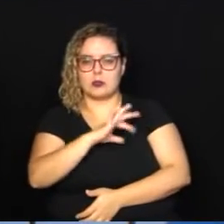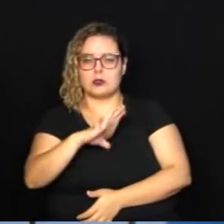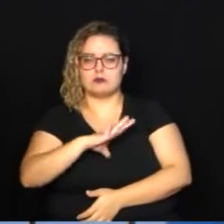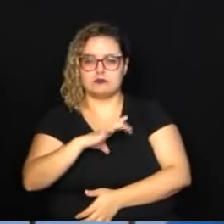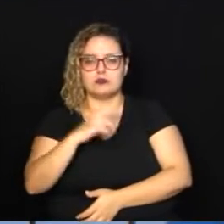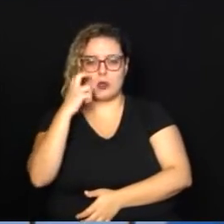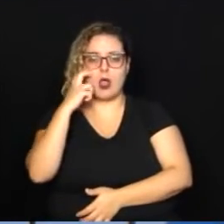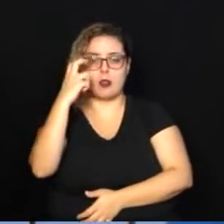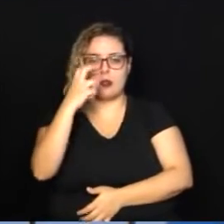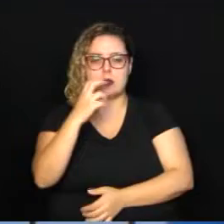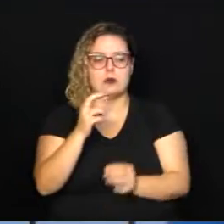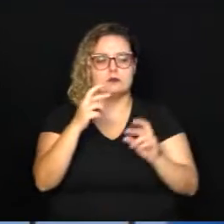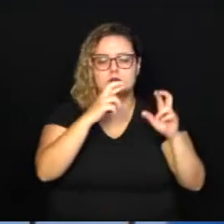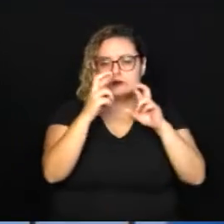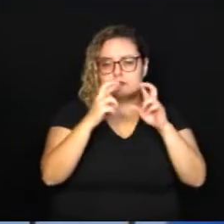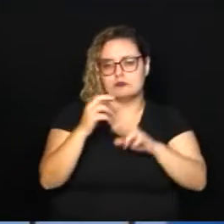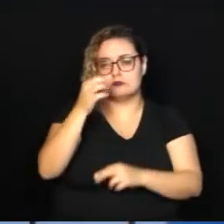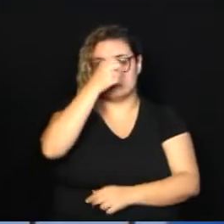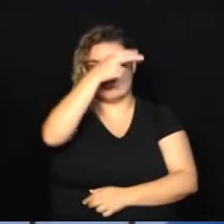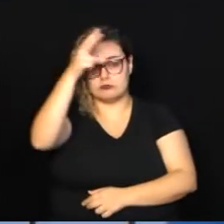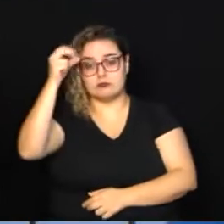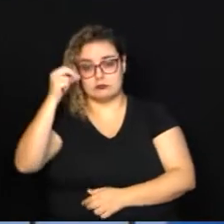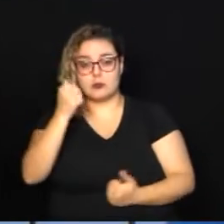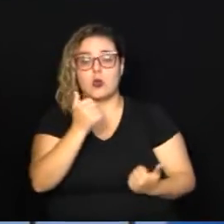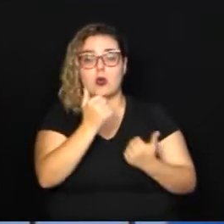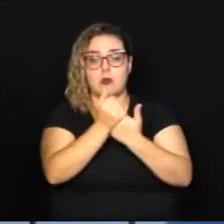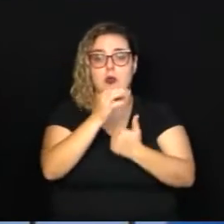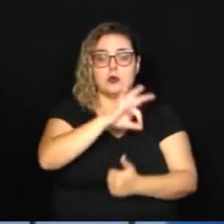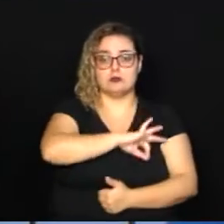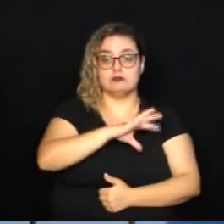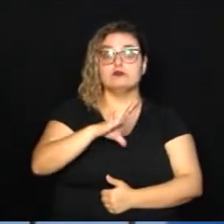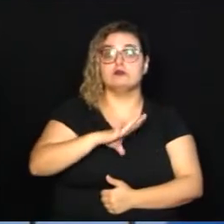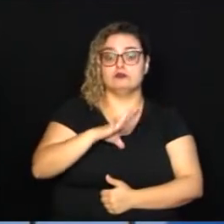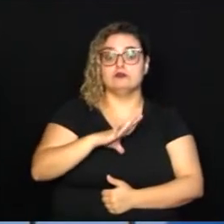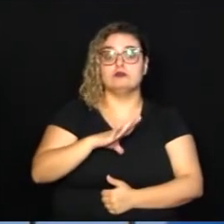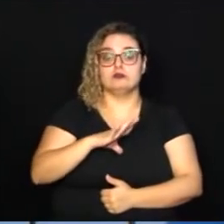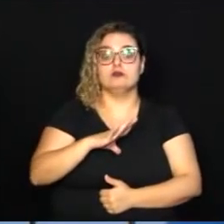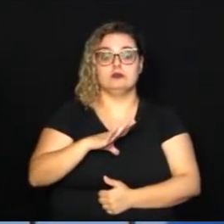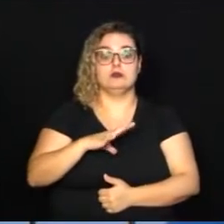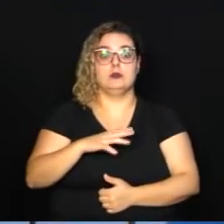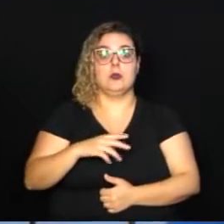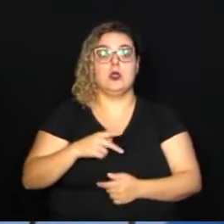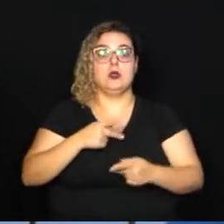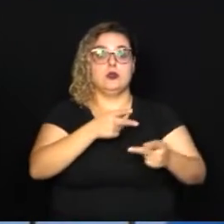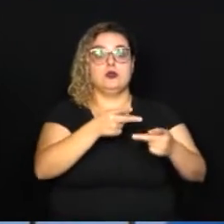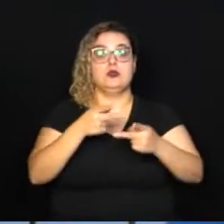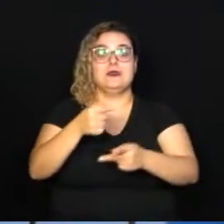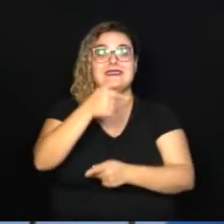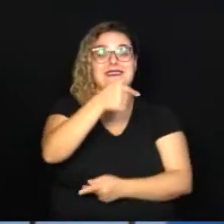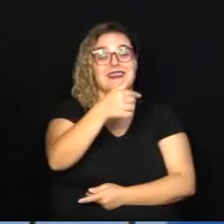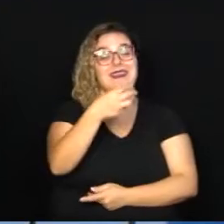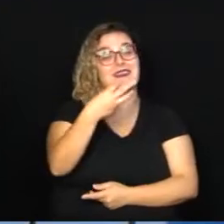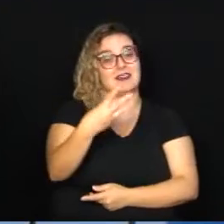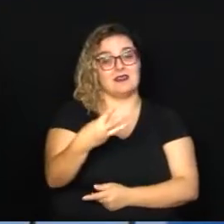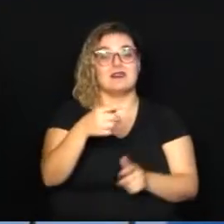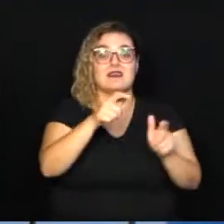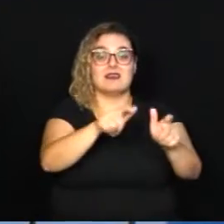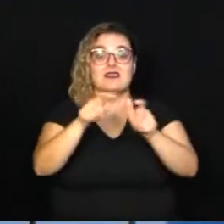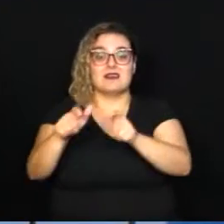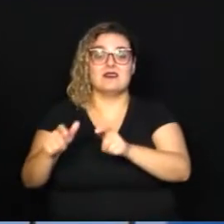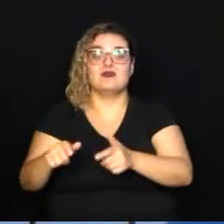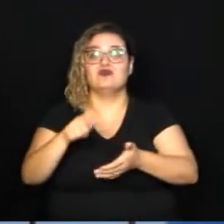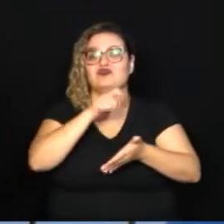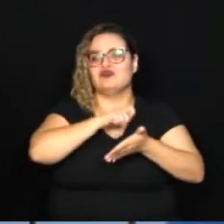Campinas. Fiscais da Prefeitura, também com apoio da Guarda, estiveram em 73 estabelecimentos e lavraram